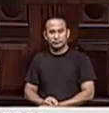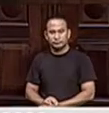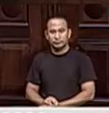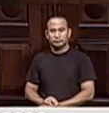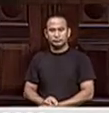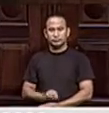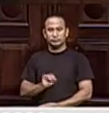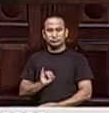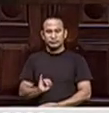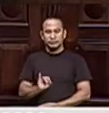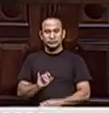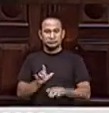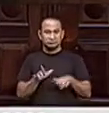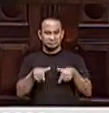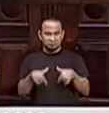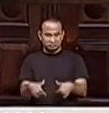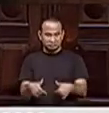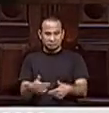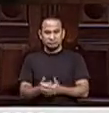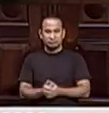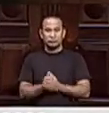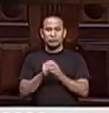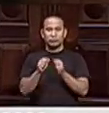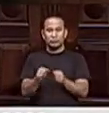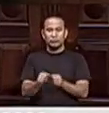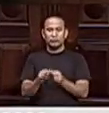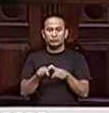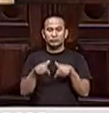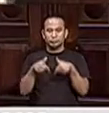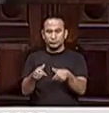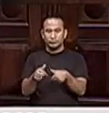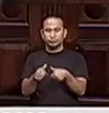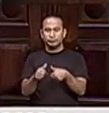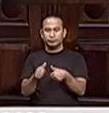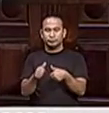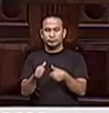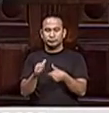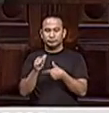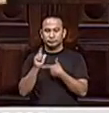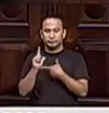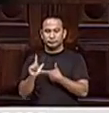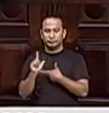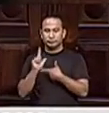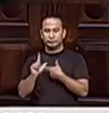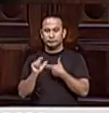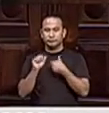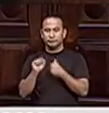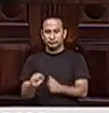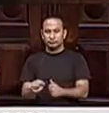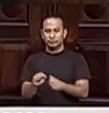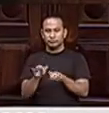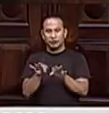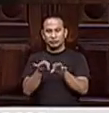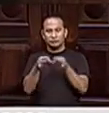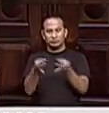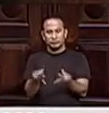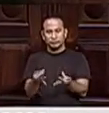Se porventura o dever do Poder Legislativo fosse